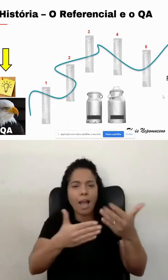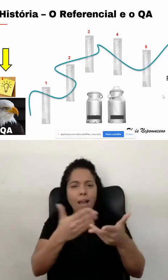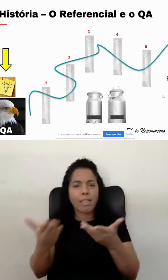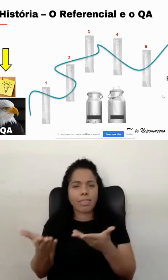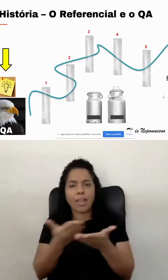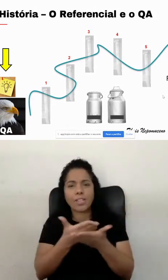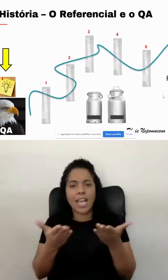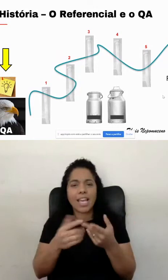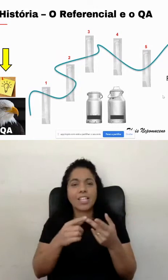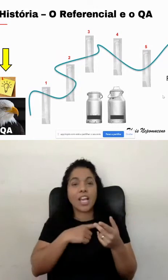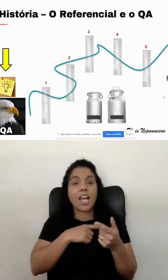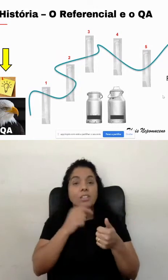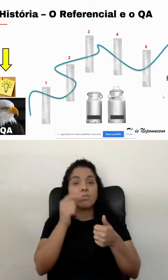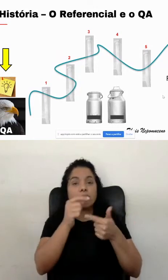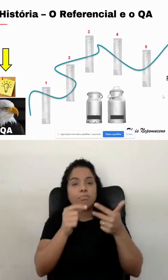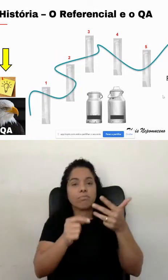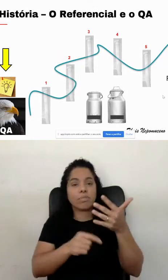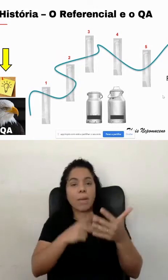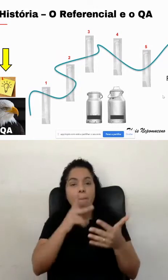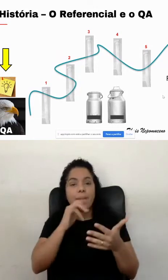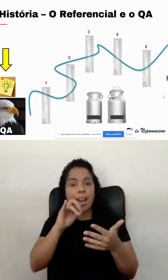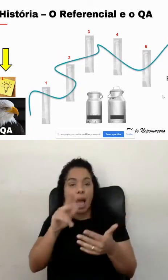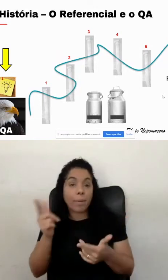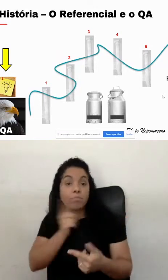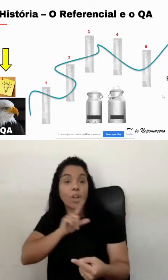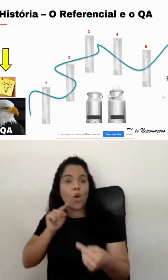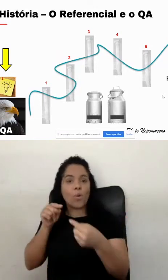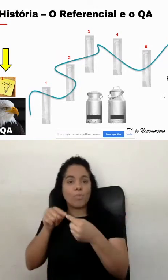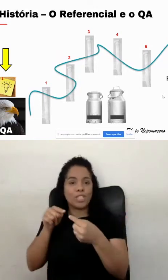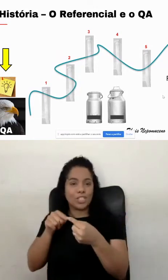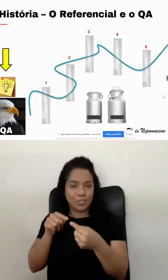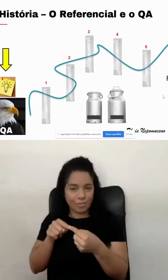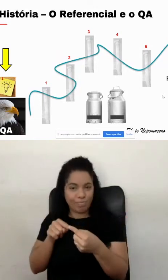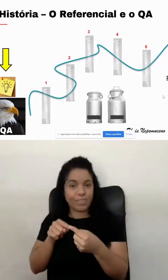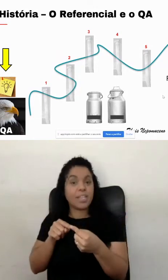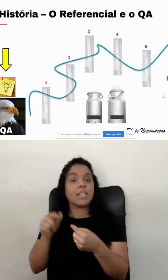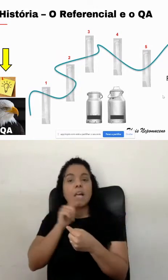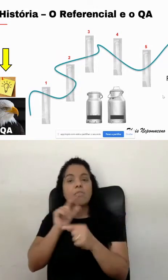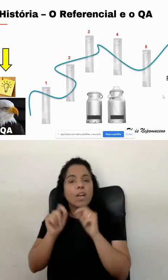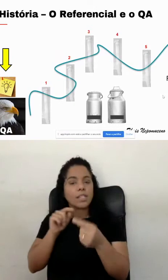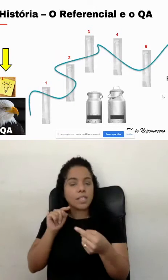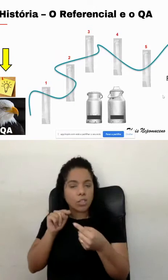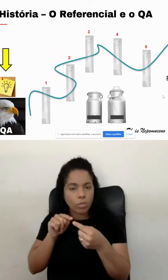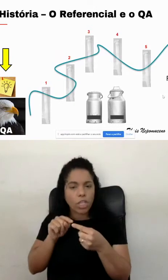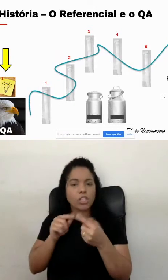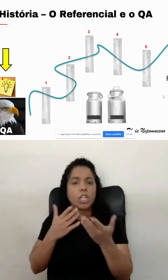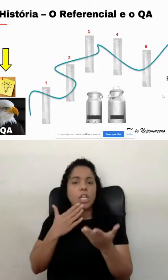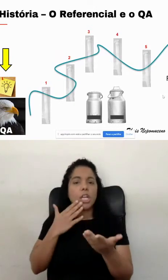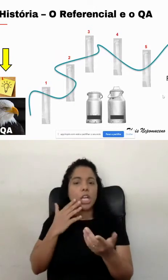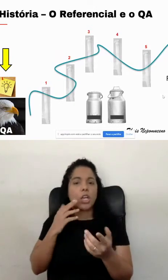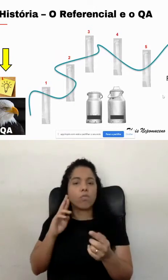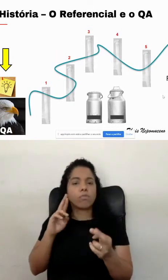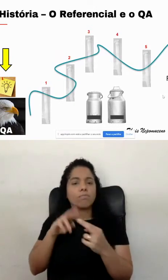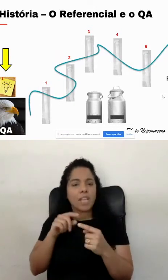diante desses pilares até um objetivo. E vamos falar desse objetivo, desse referencial, do que